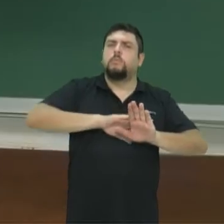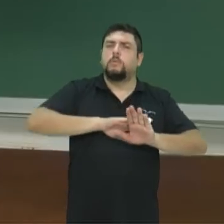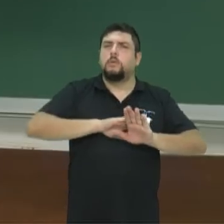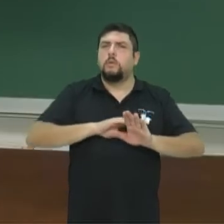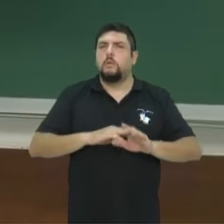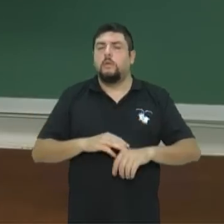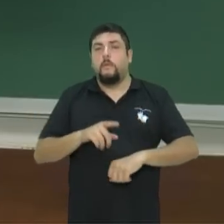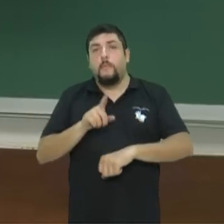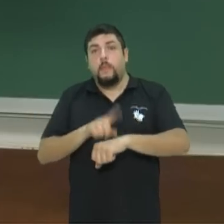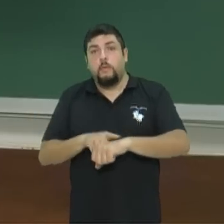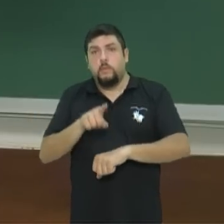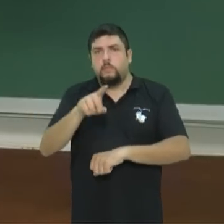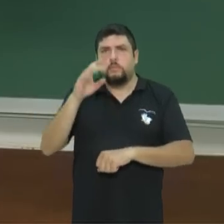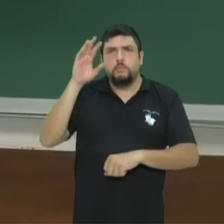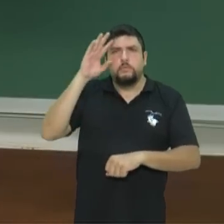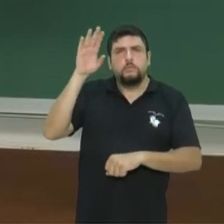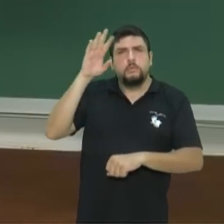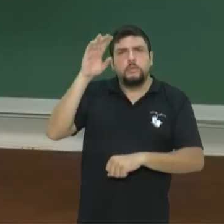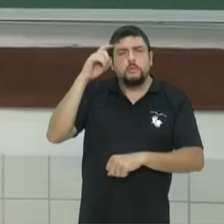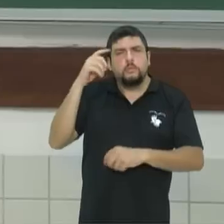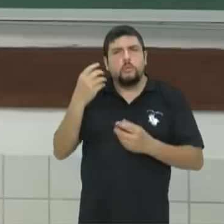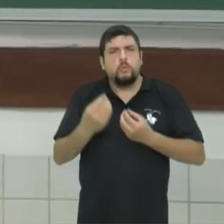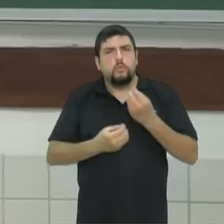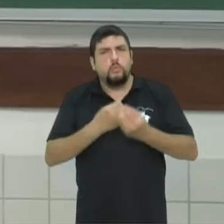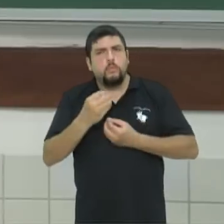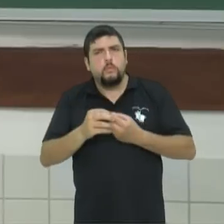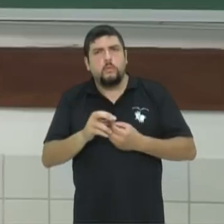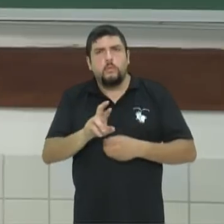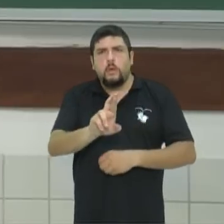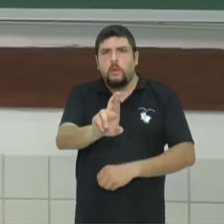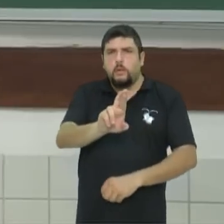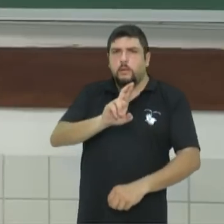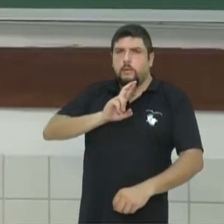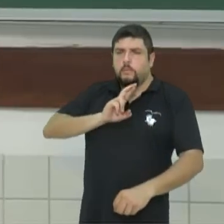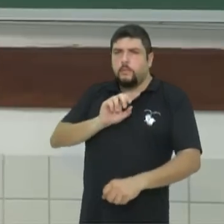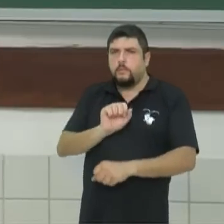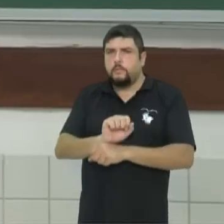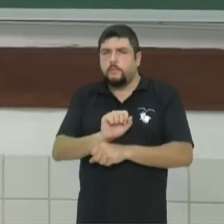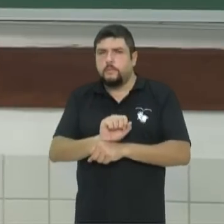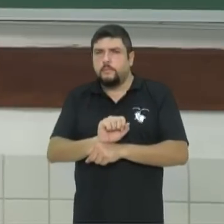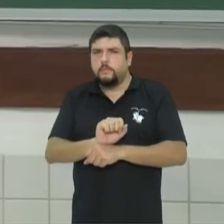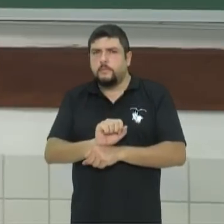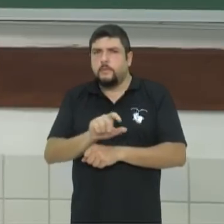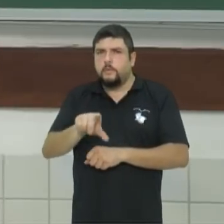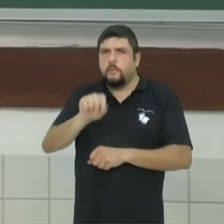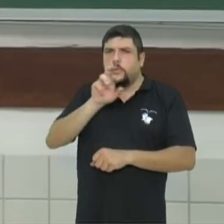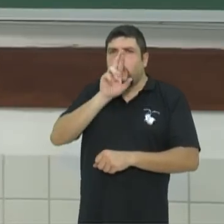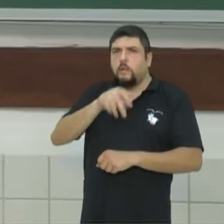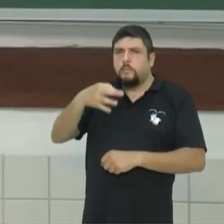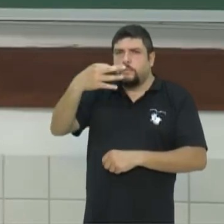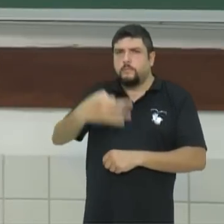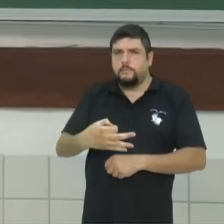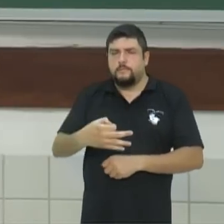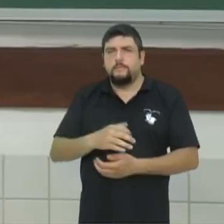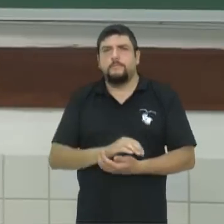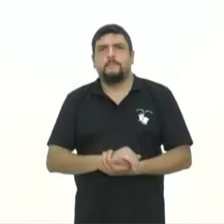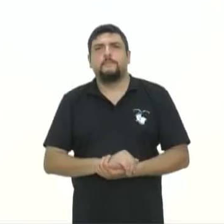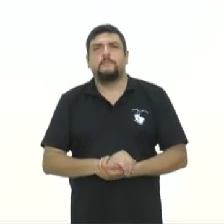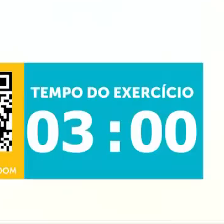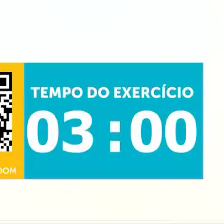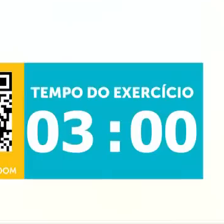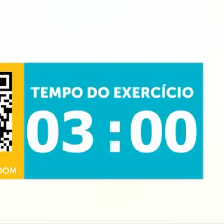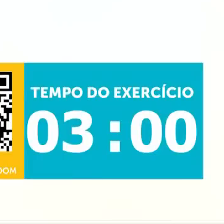Tá? Vou deixar vocês pensando aí nessa questão e assinalando um X em uma das alternativas a que vocês acharem mais adequada.